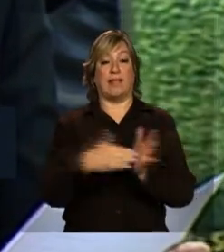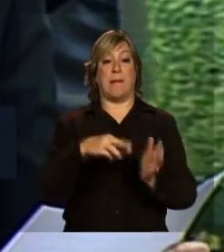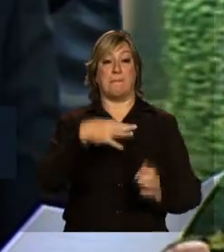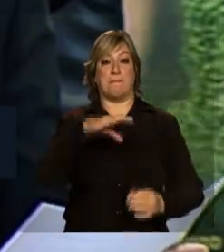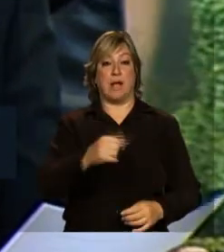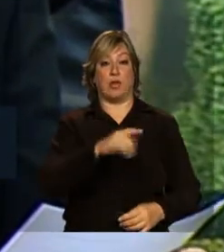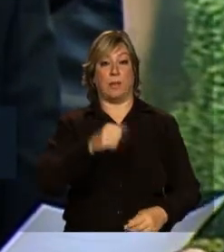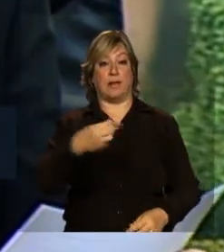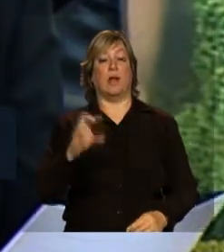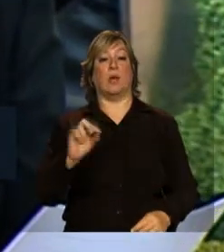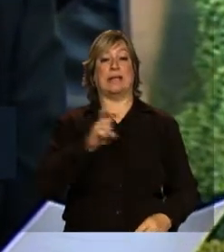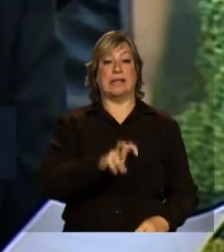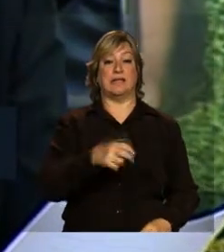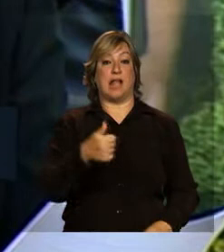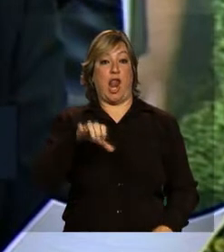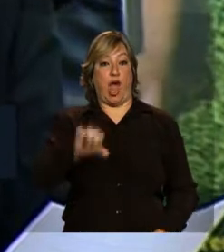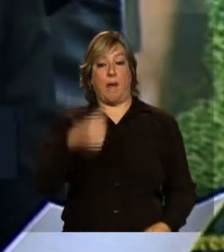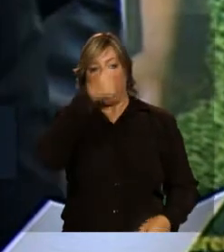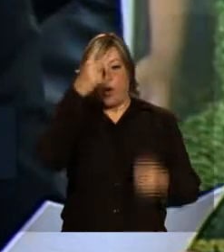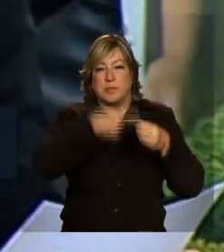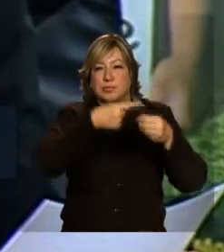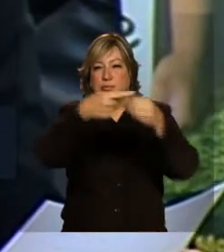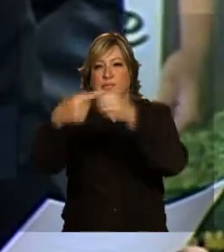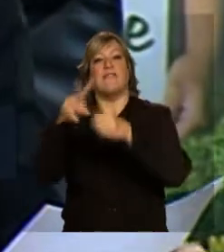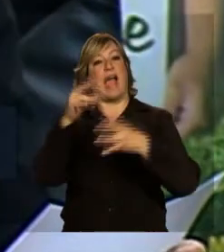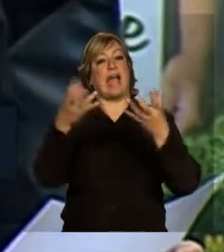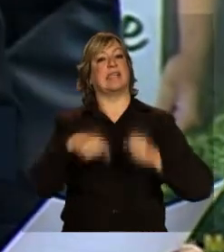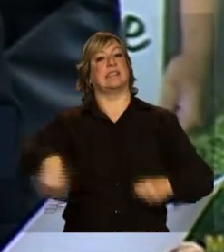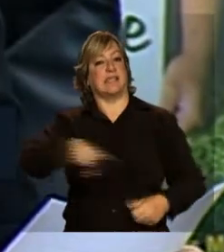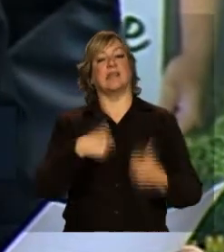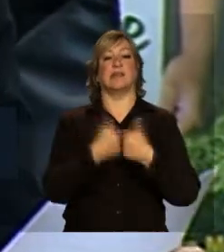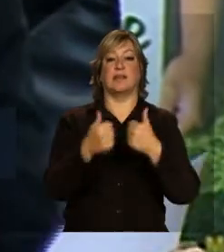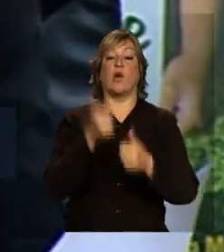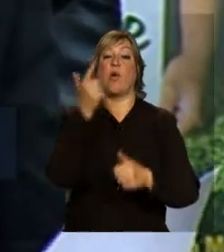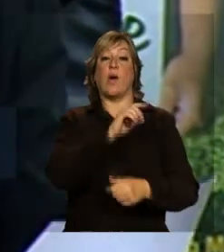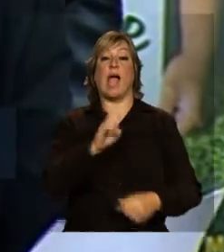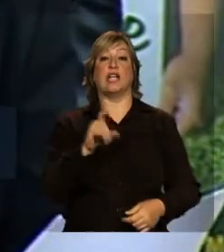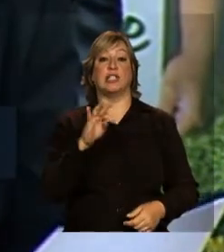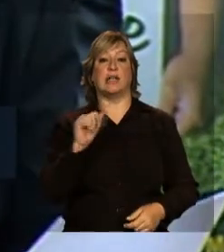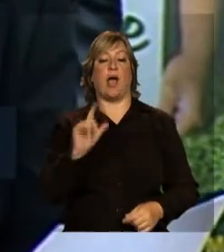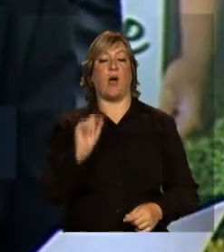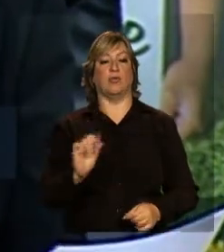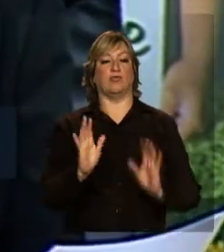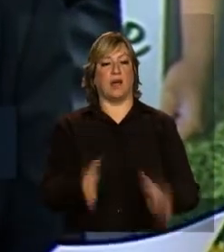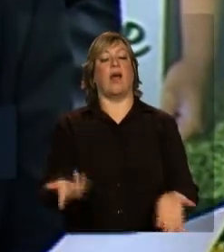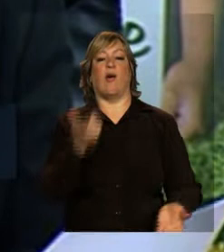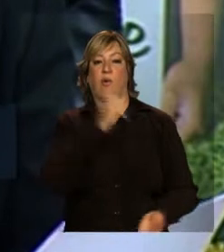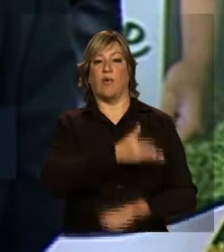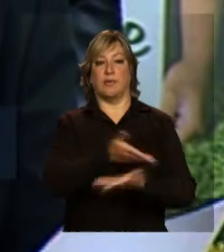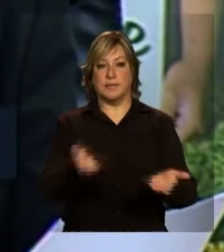2013 a 519 municípios beneficiados em edital público e que se inscreveram em edital público. Então,